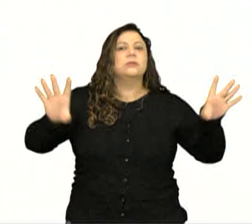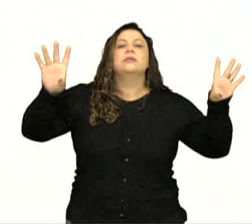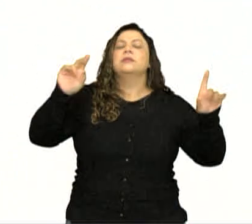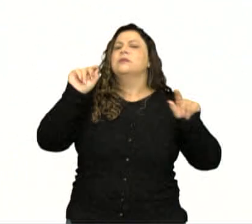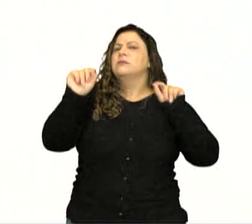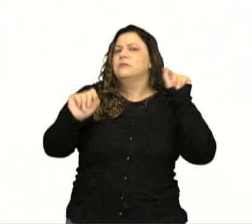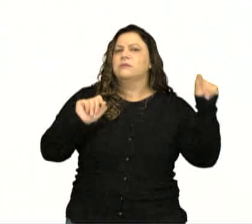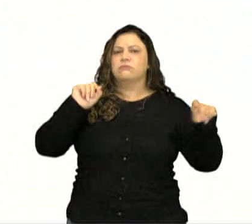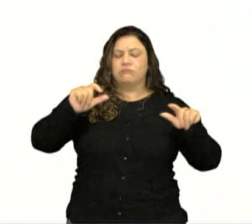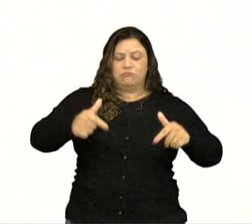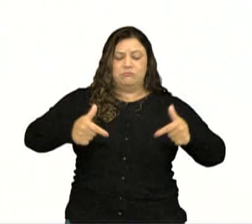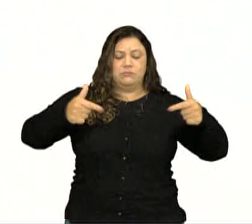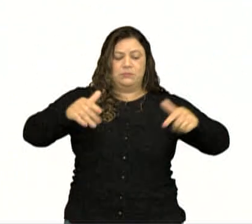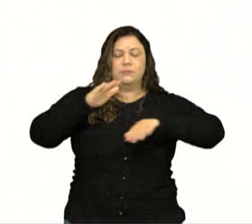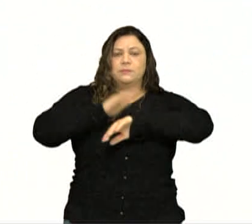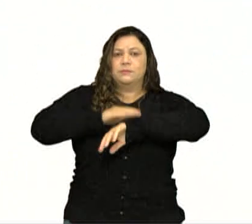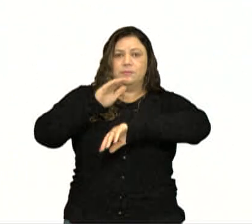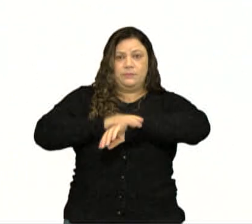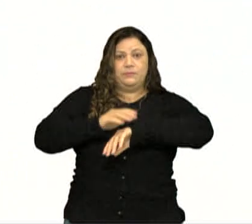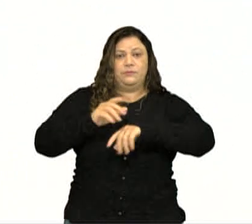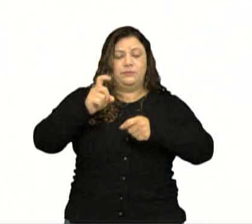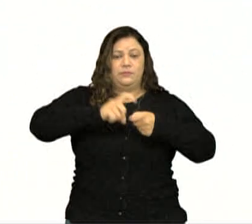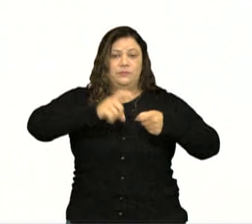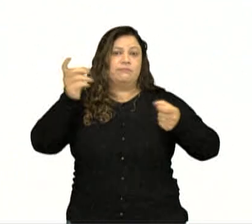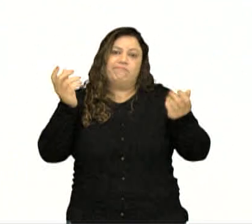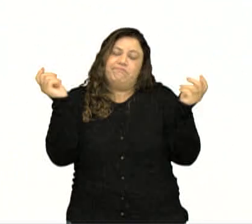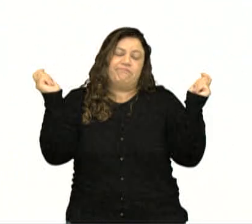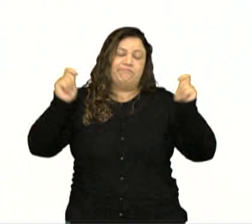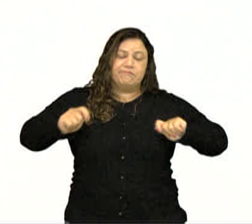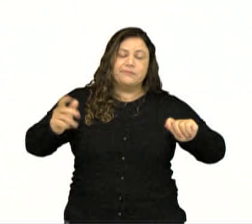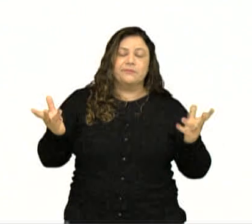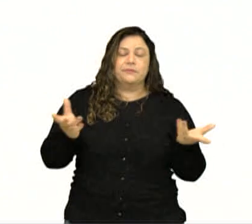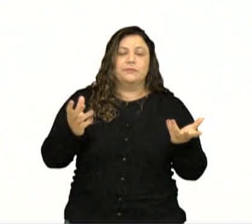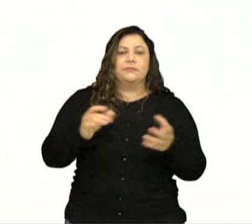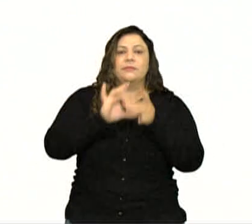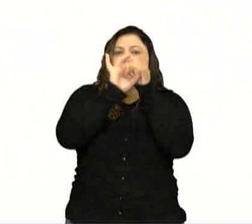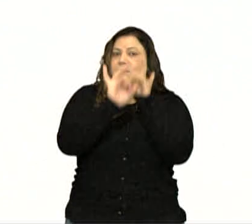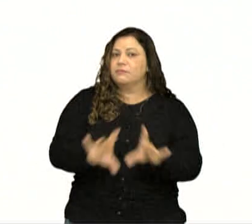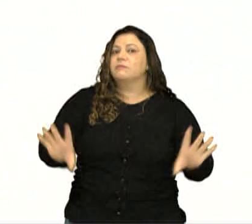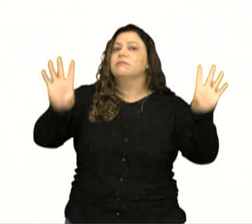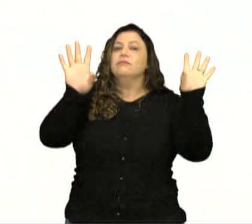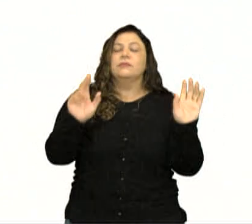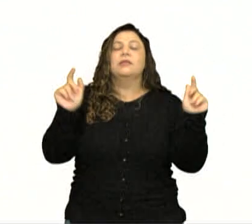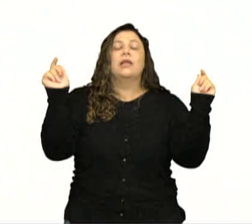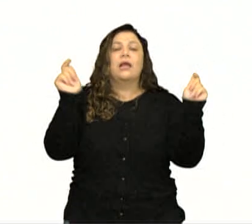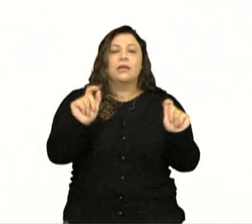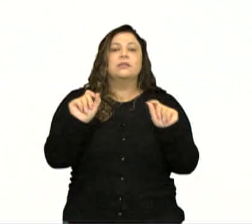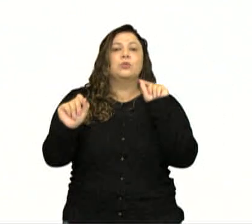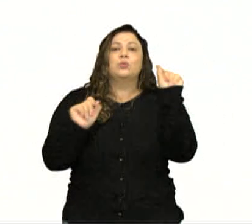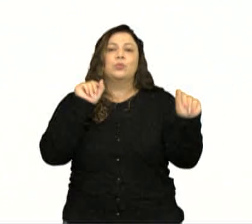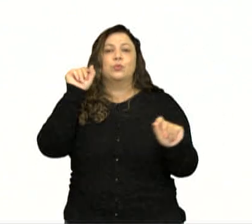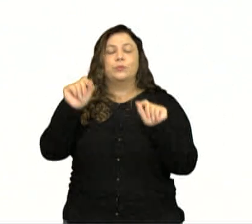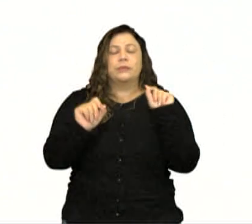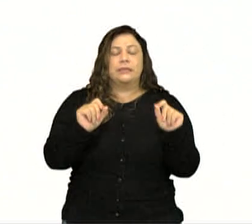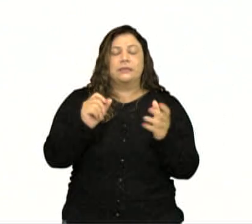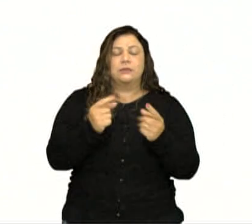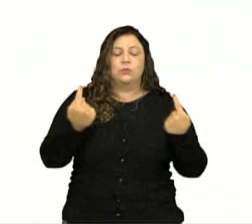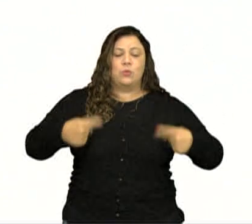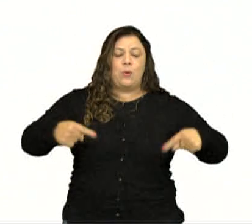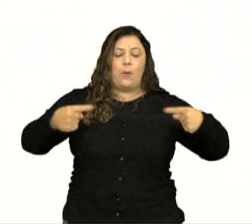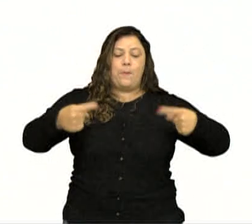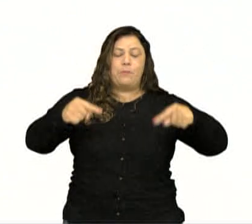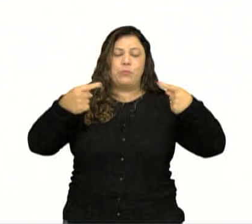a gente agir de forma indeterminada. Então, liberdade seria compreendida como o oposto